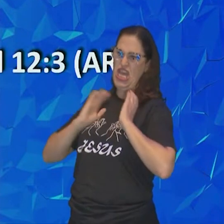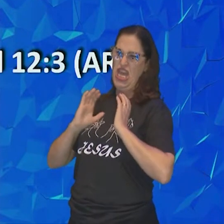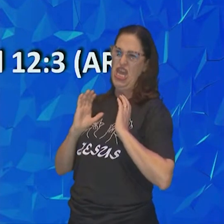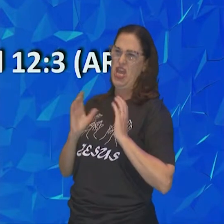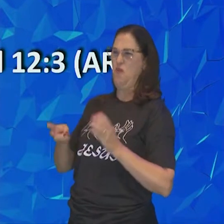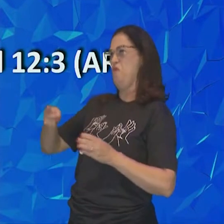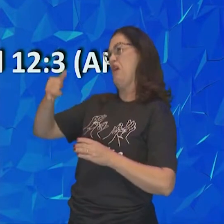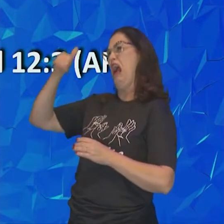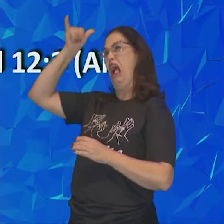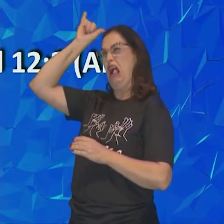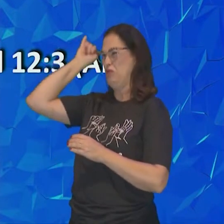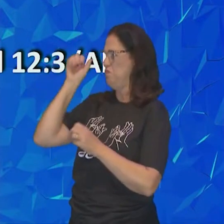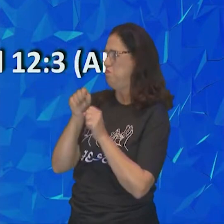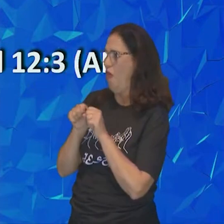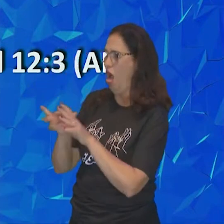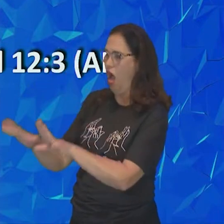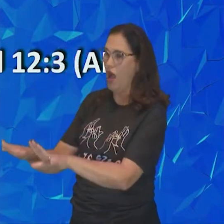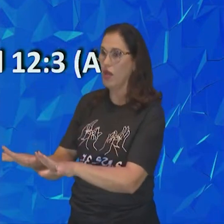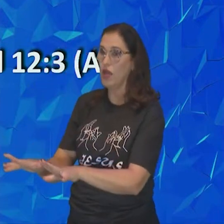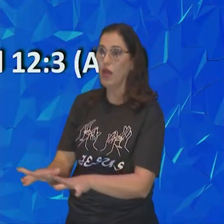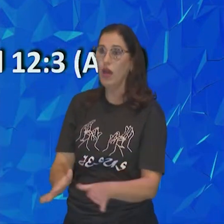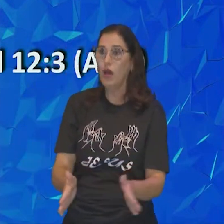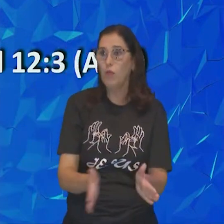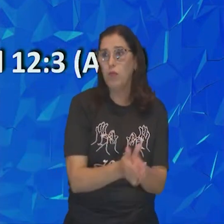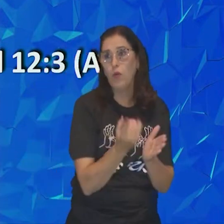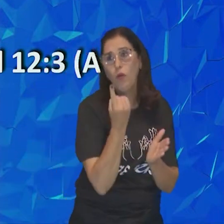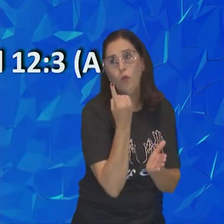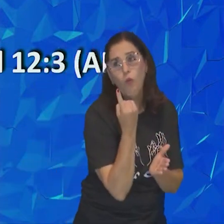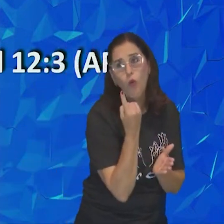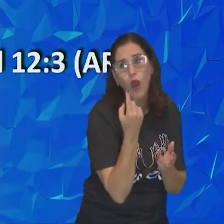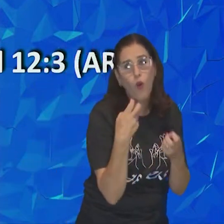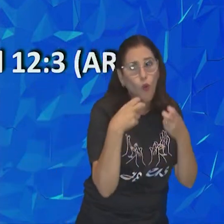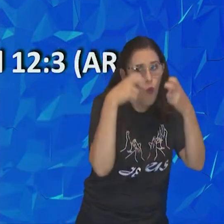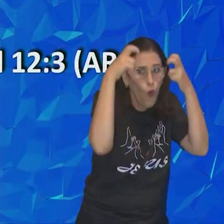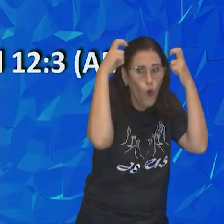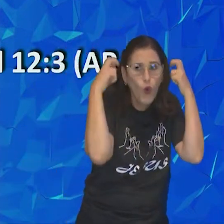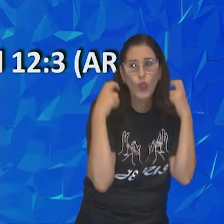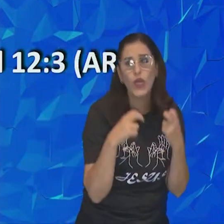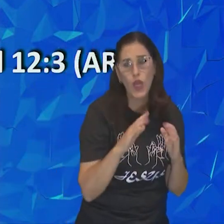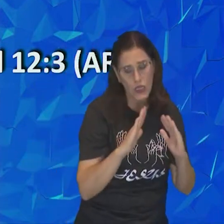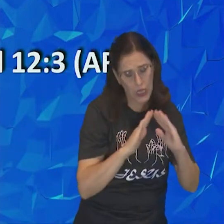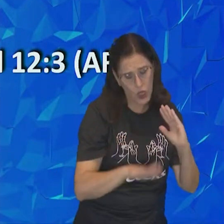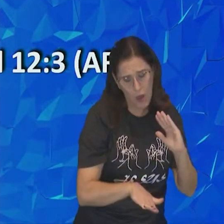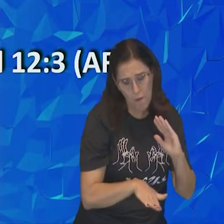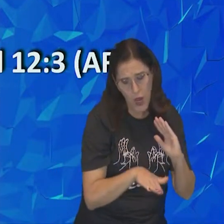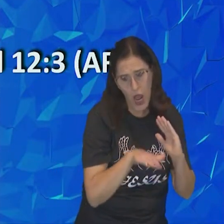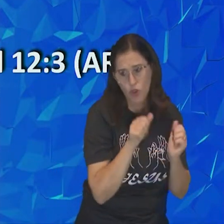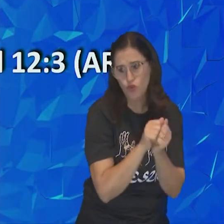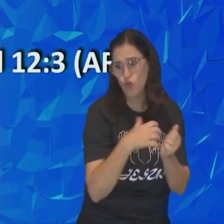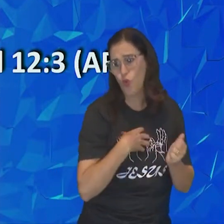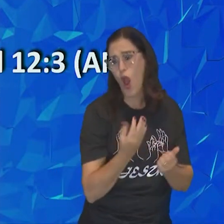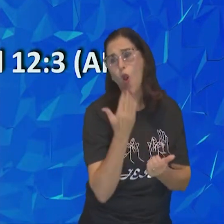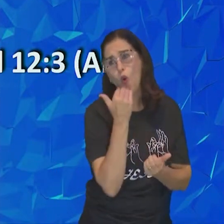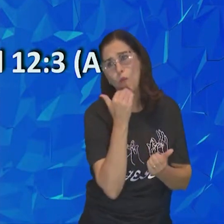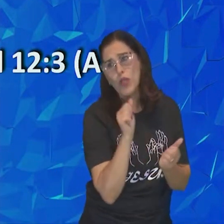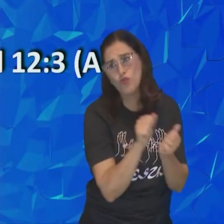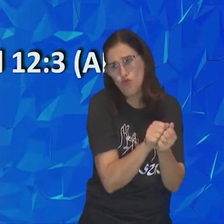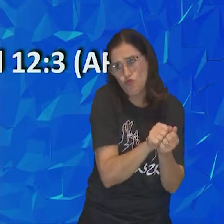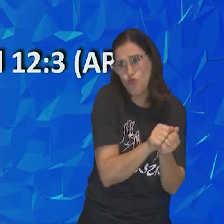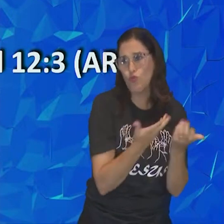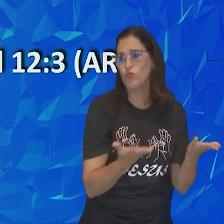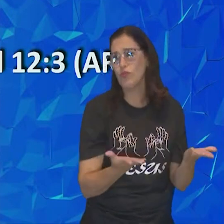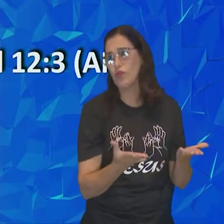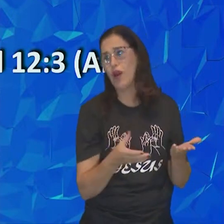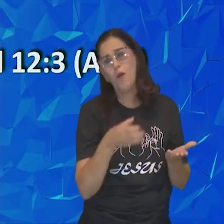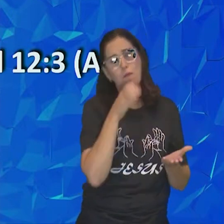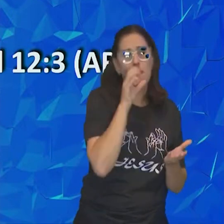coisa nenhuma, senão uma cordeirinha que comprara e criara, e que em casa crescera, junto com seus filhos, comia do seu bocado e do seu